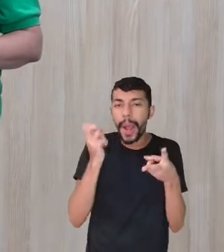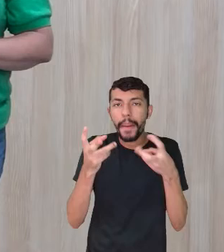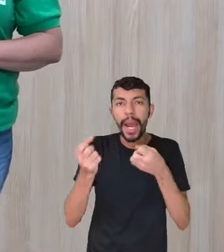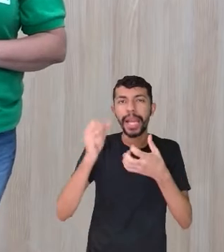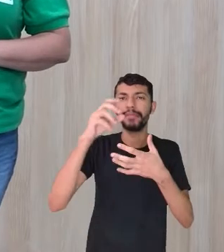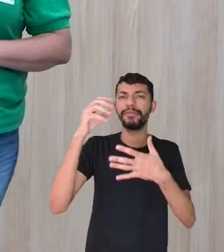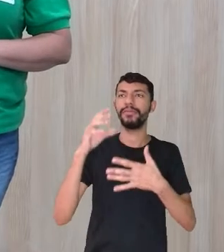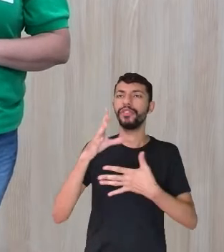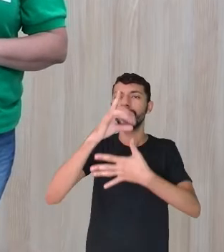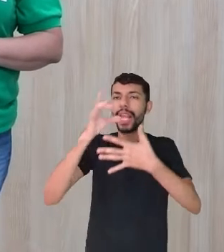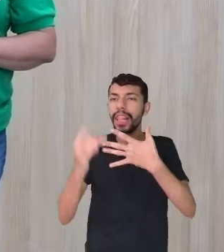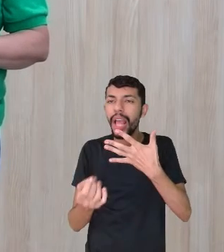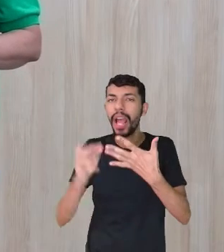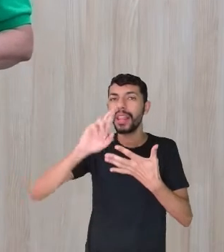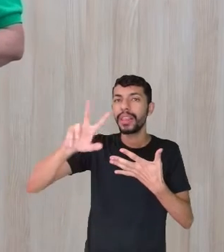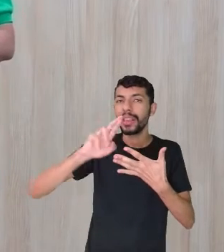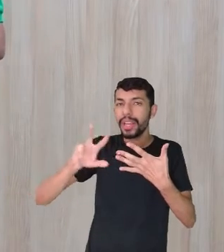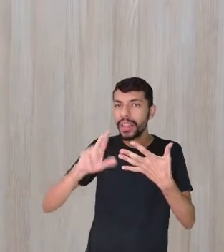é?